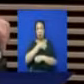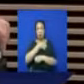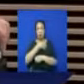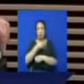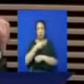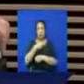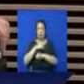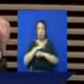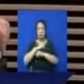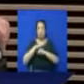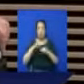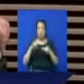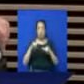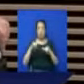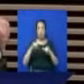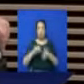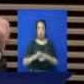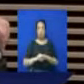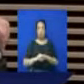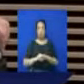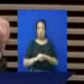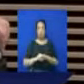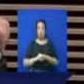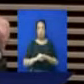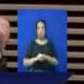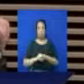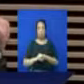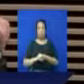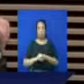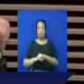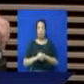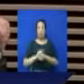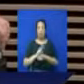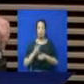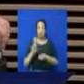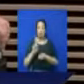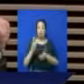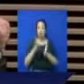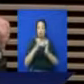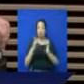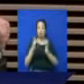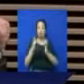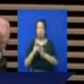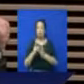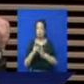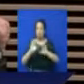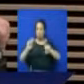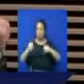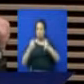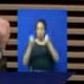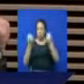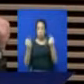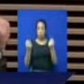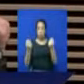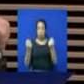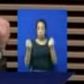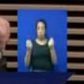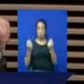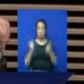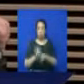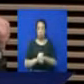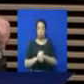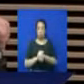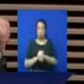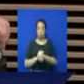declara, eu vou declarar, que em nome do Senhor Jesus e no seu poder,